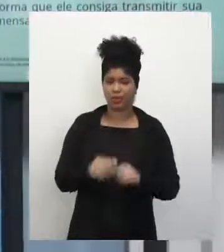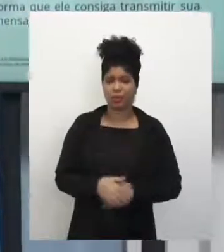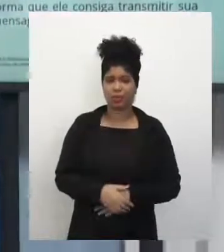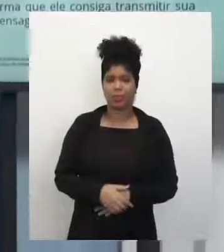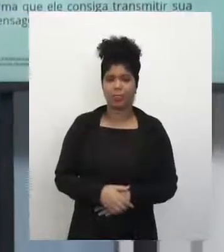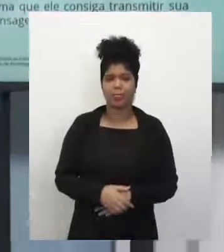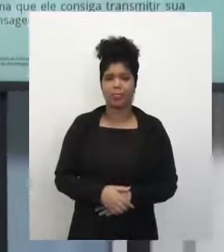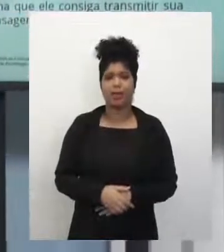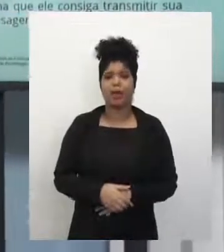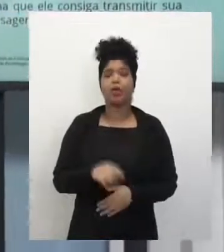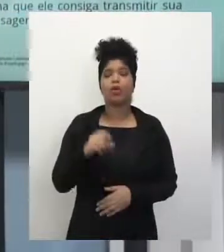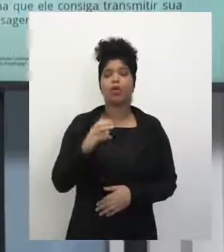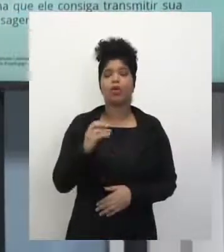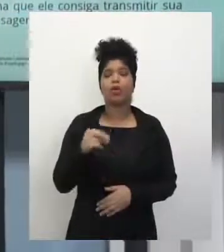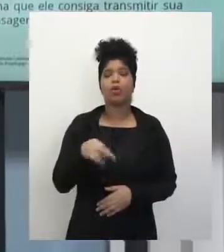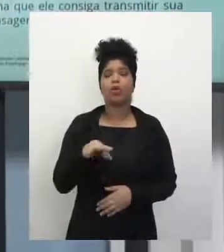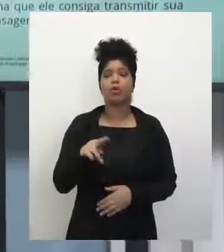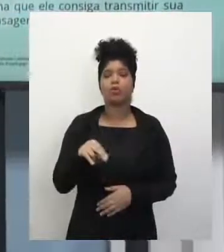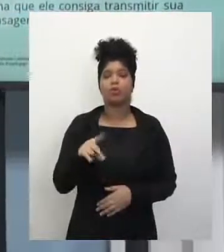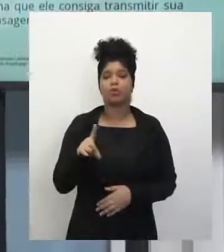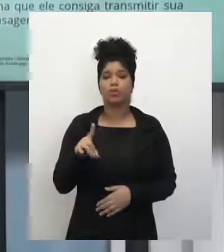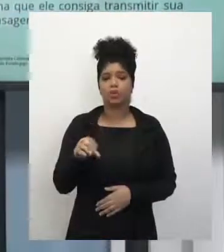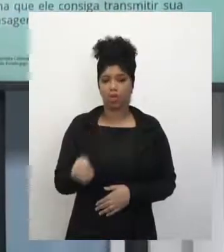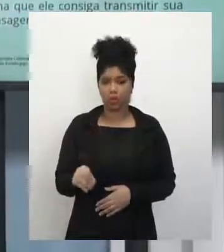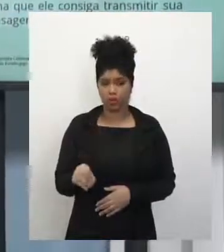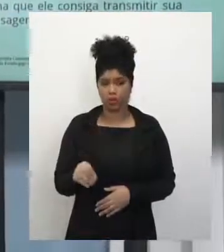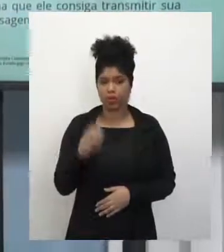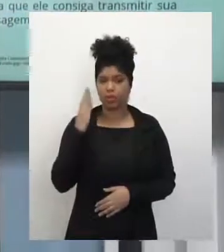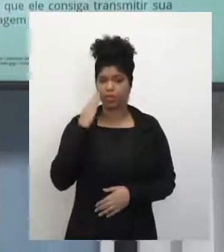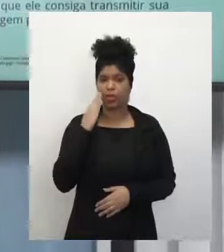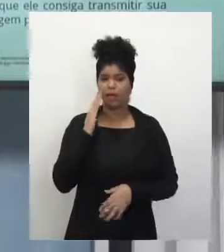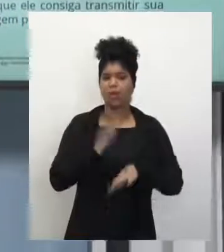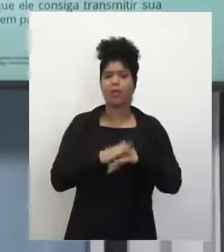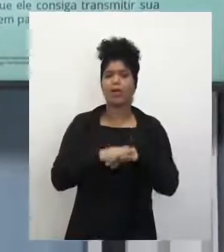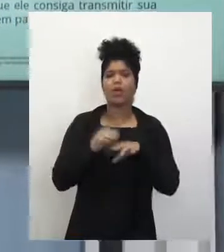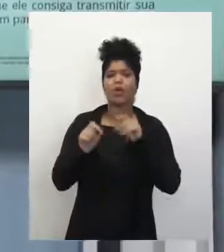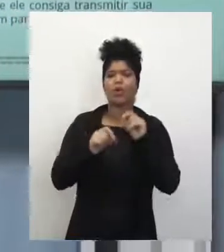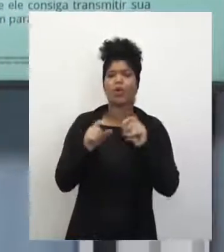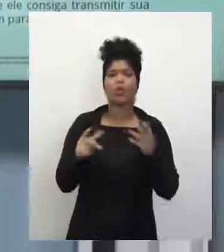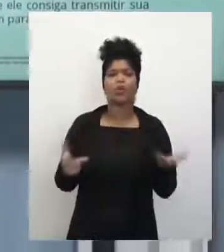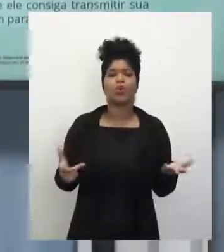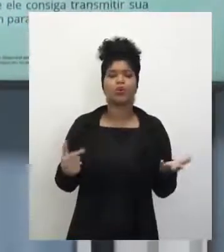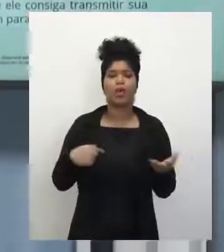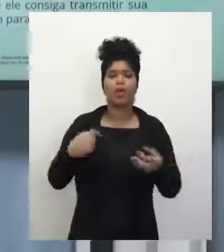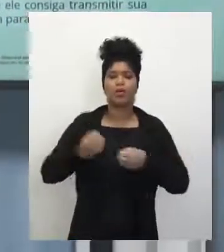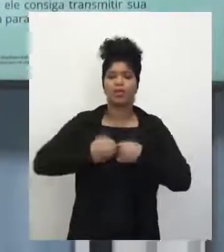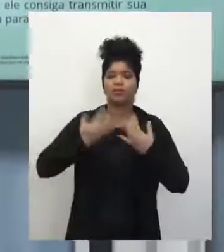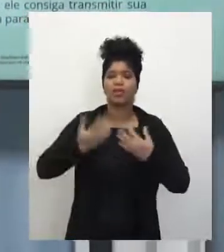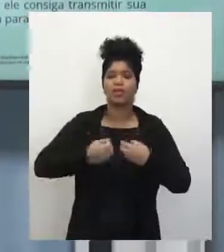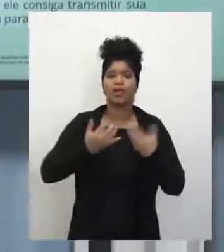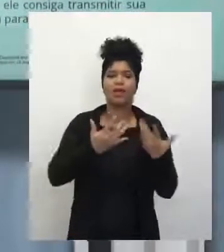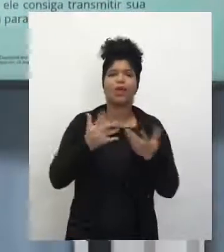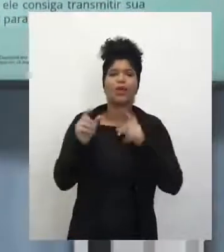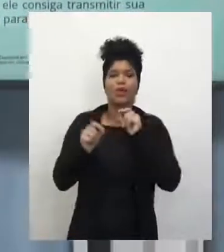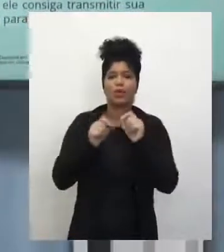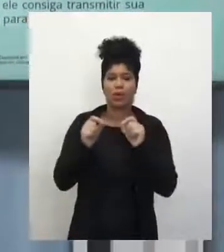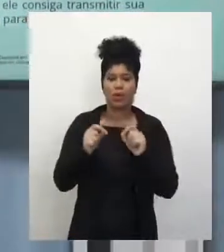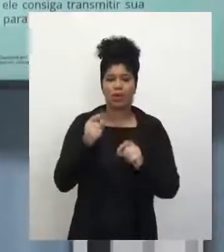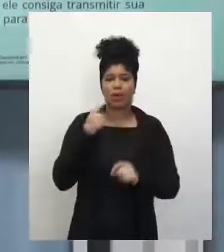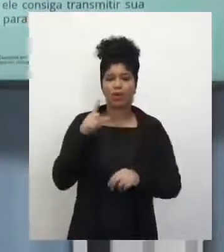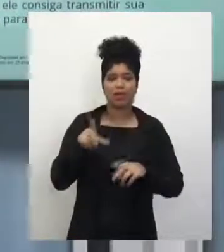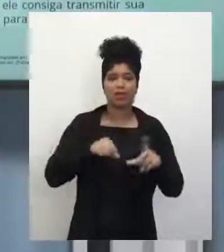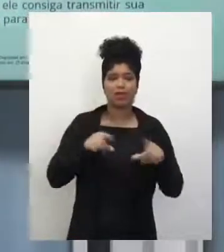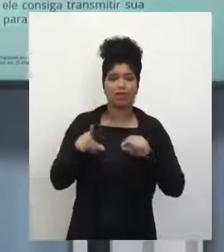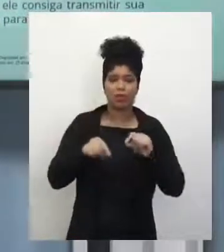Forma-conteúdo, gente, é justamente o que é a obra, né? O que eu quero expressar naquela obra. Então, eu vou